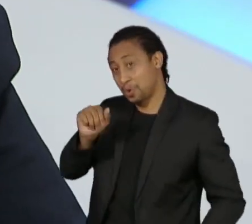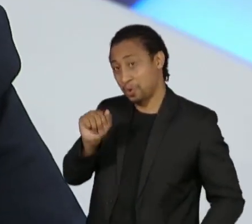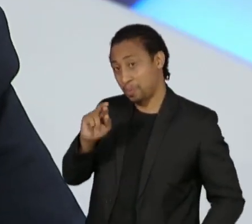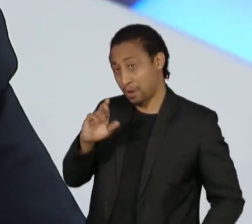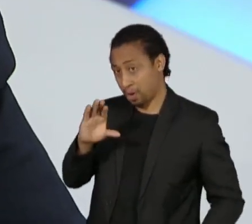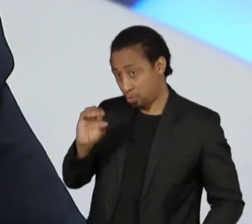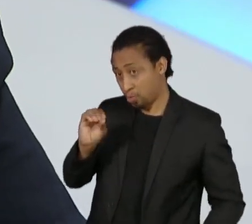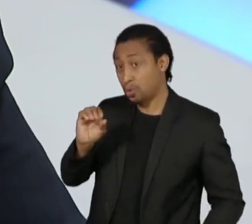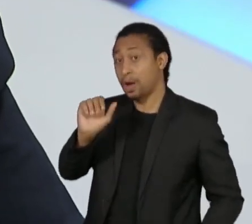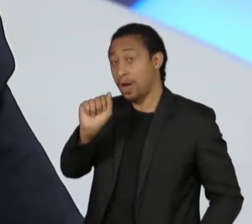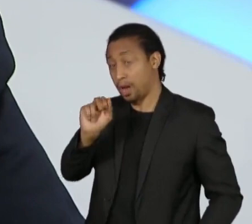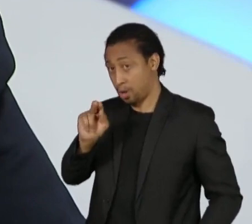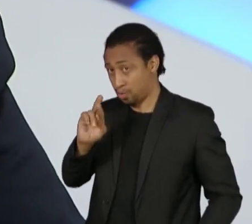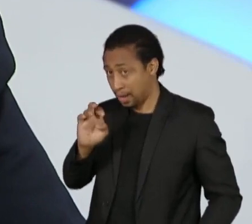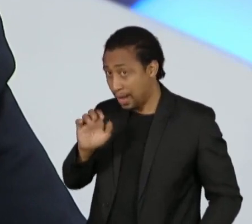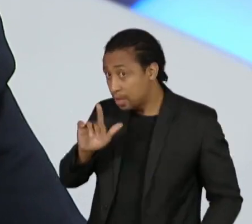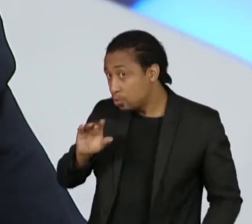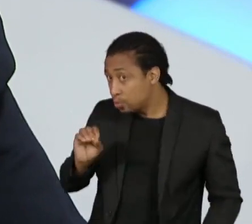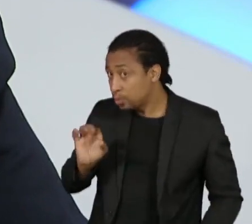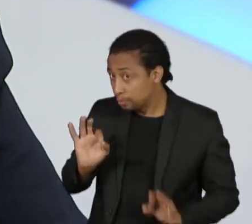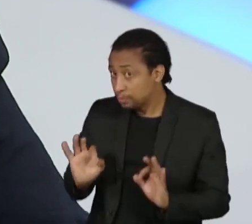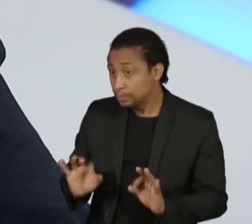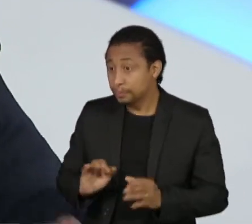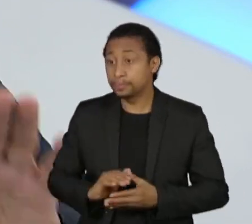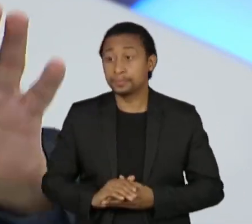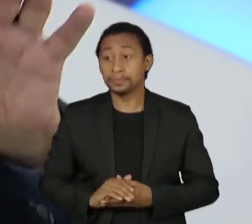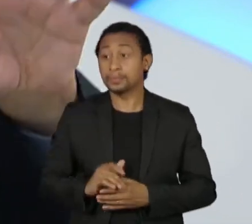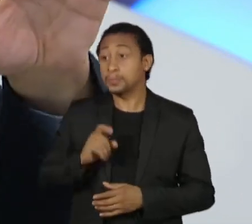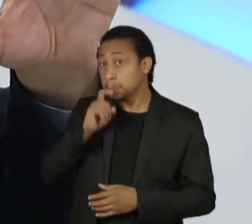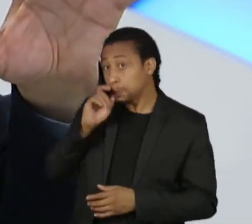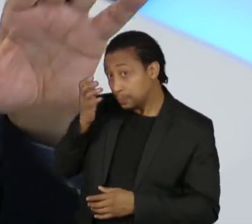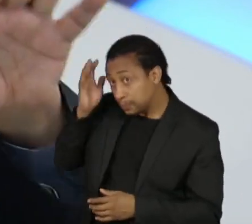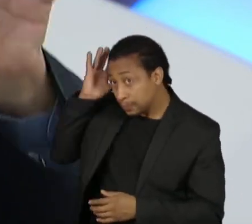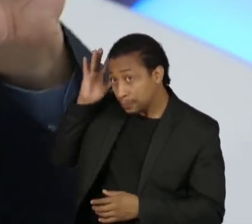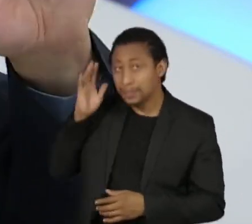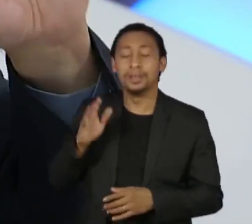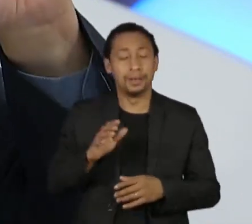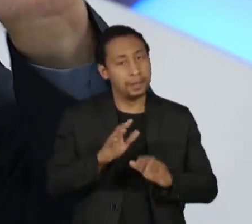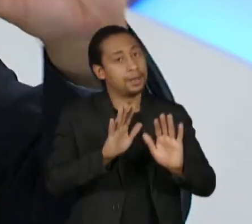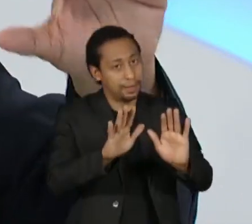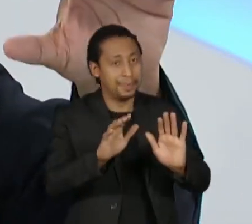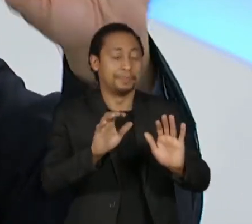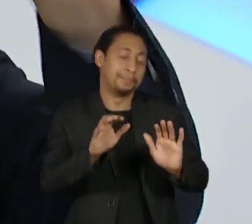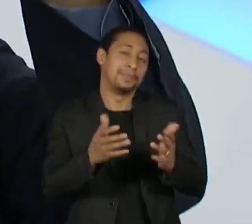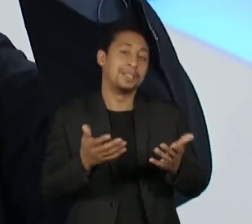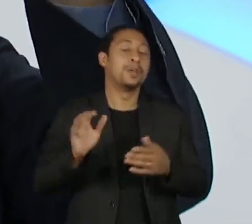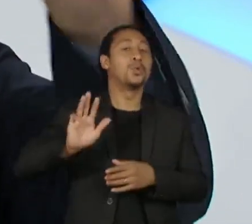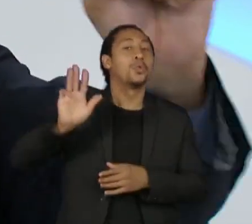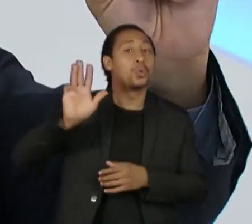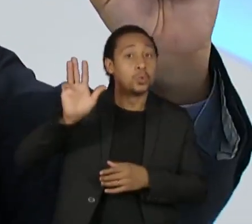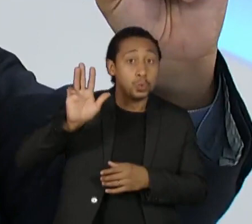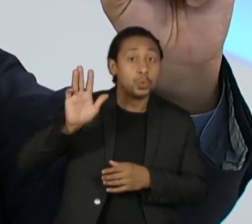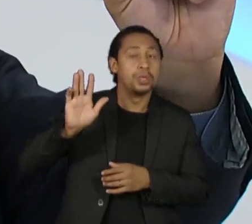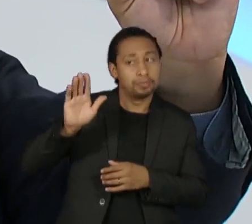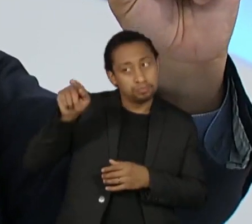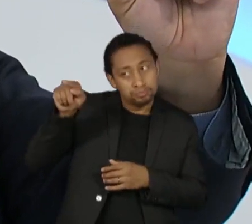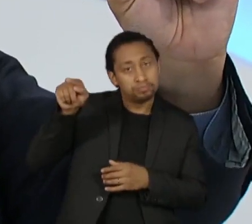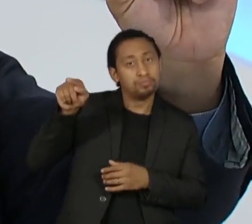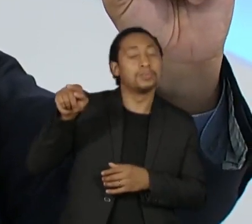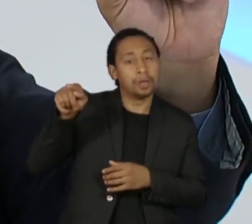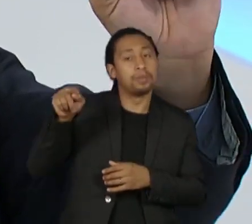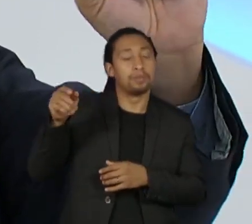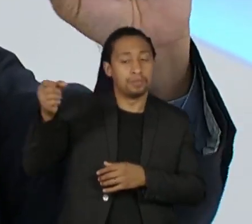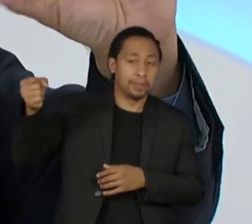casos bem-sucedidos em relação a isto E pelo que eu ouço do presidente Lula ele vai valorizar muito